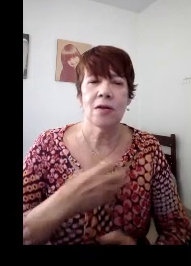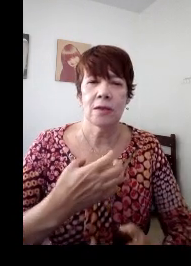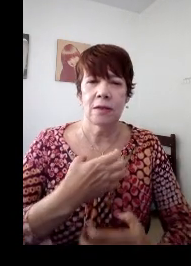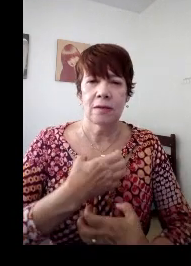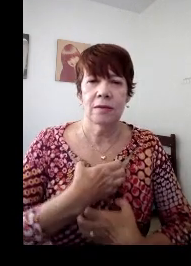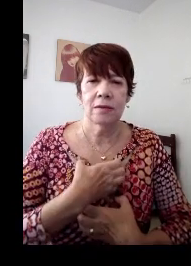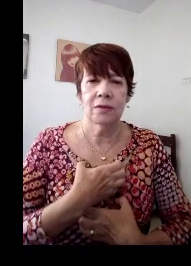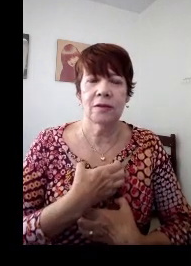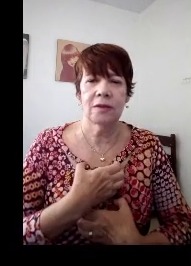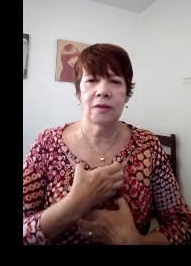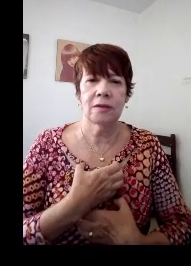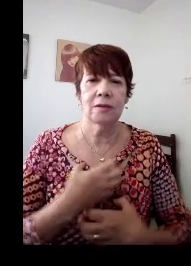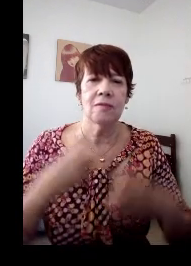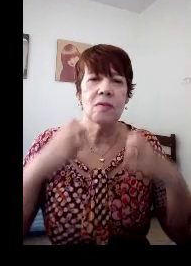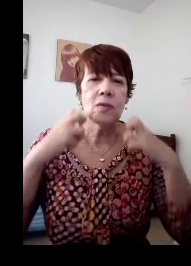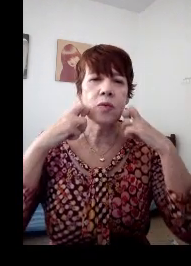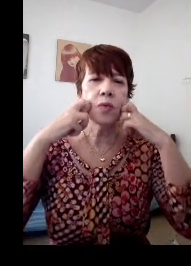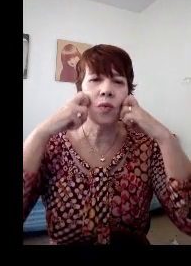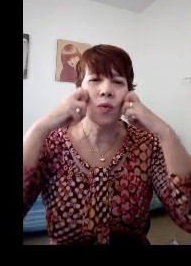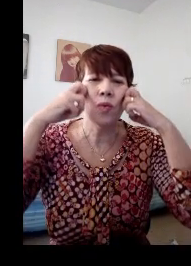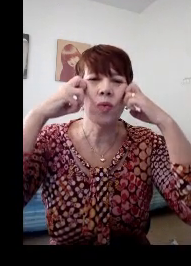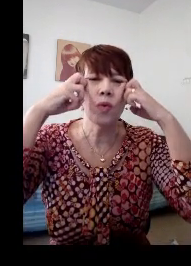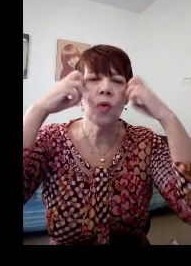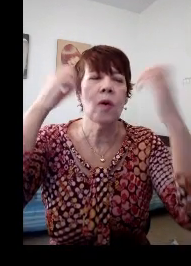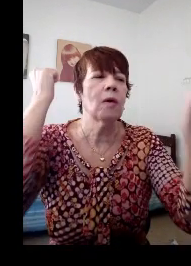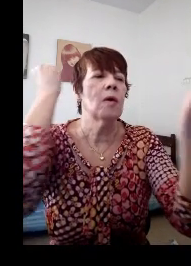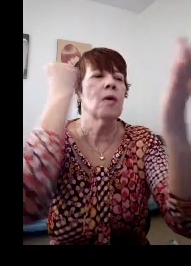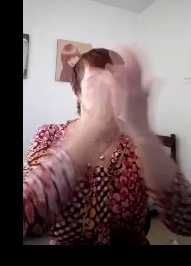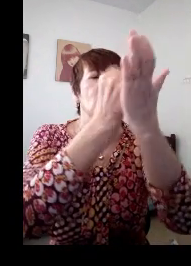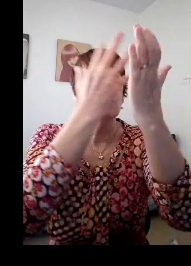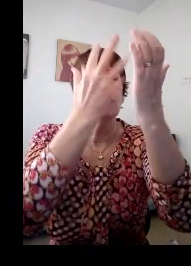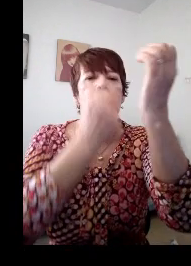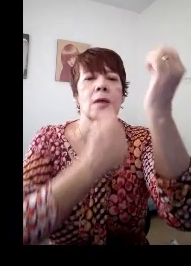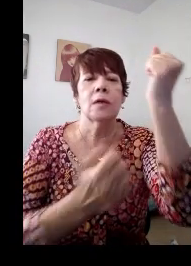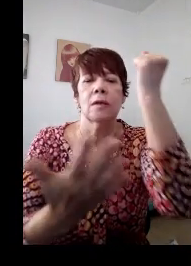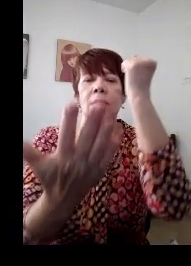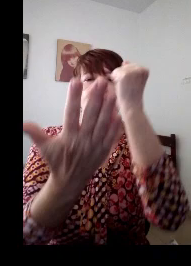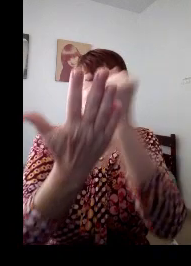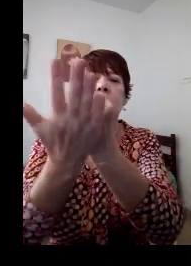constrangido pelo sangue de Cristo,